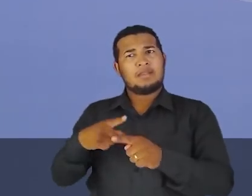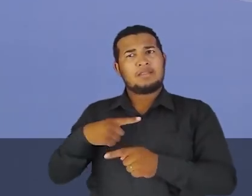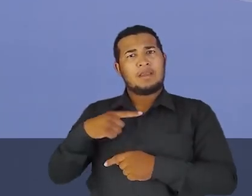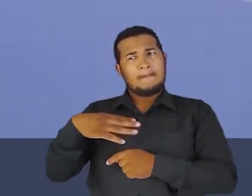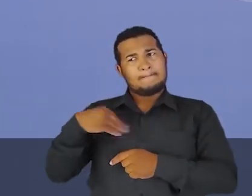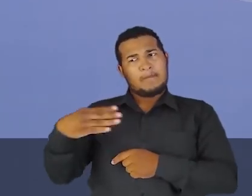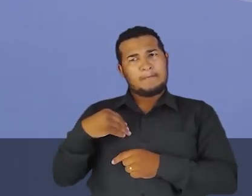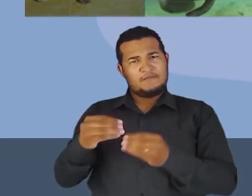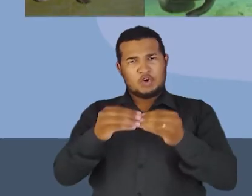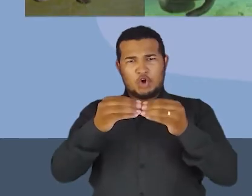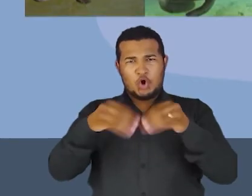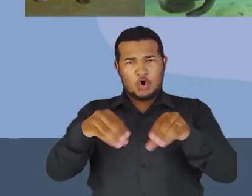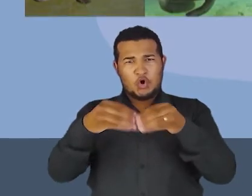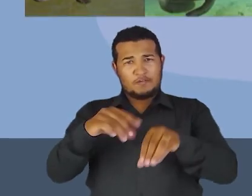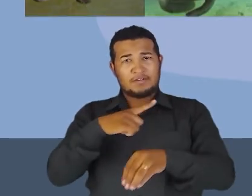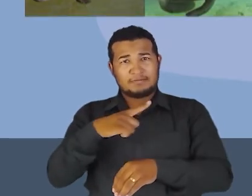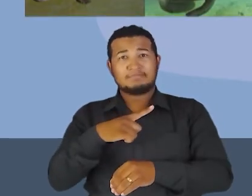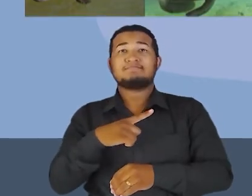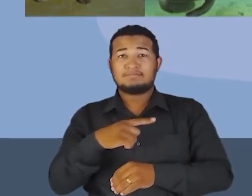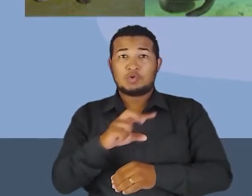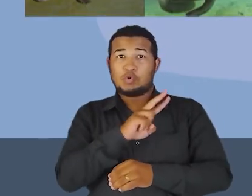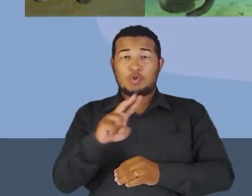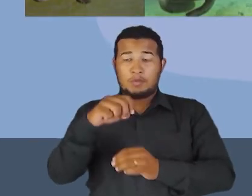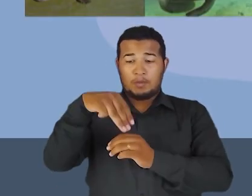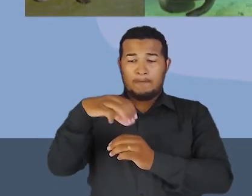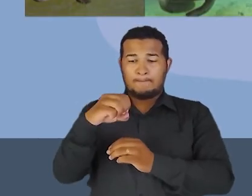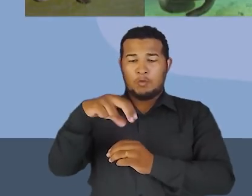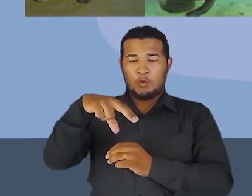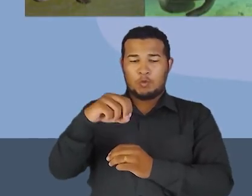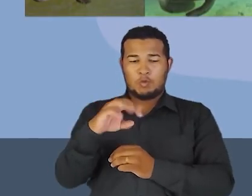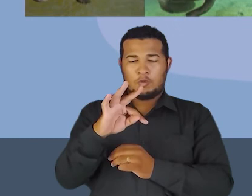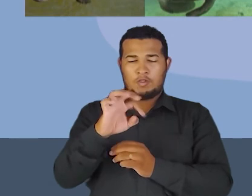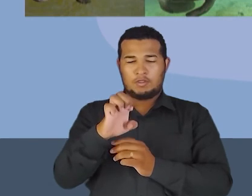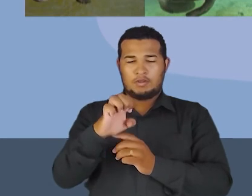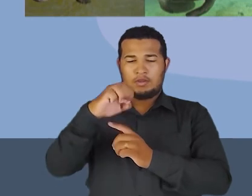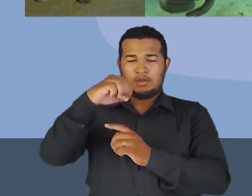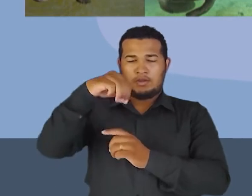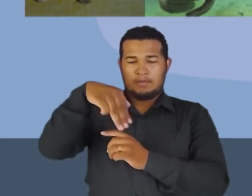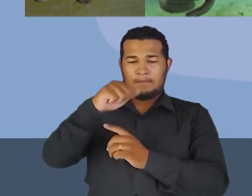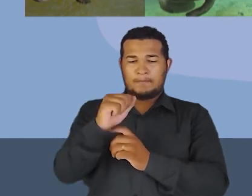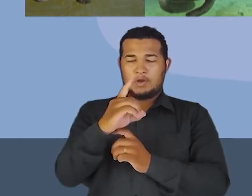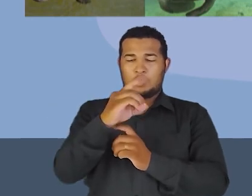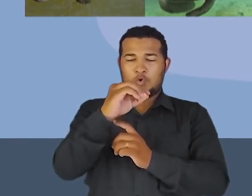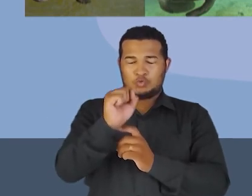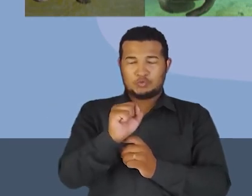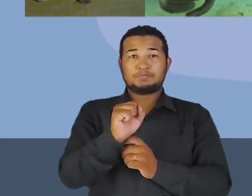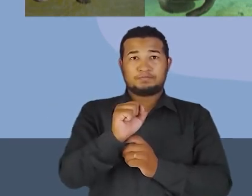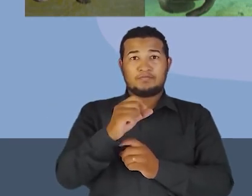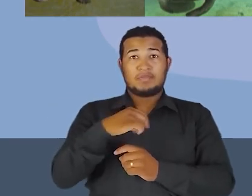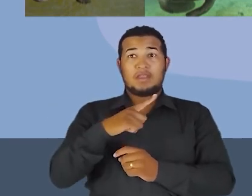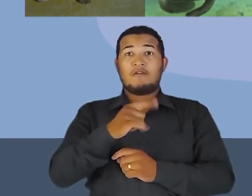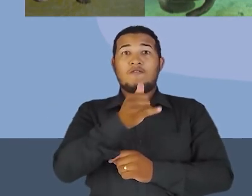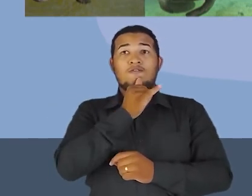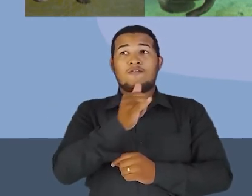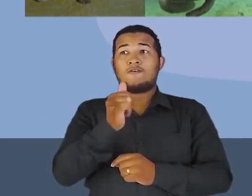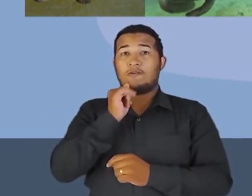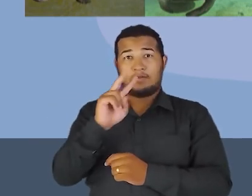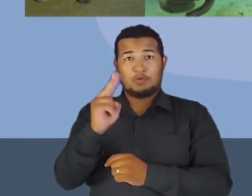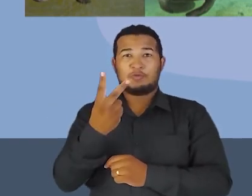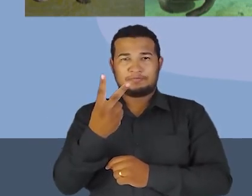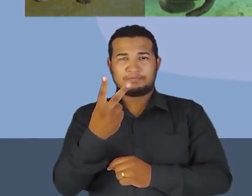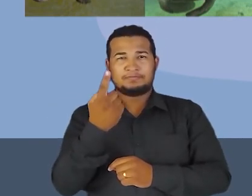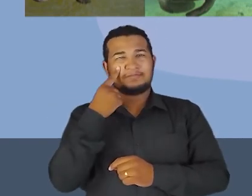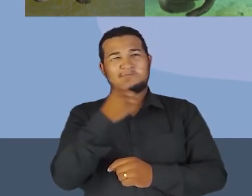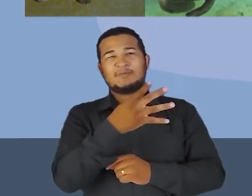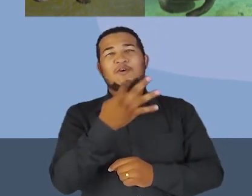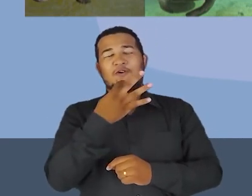ovos. Isso mesmo, eles são chamados de monotremados. Observe na imagem. Nós temos 2 exemplos, né? Esse que eu mostrei na imagem mais